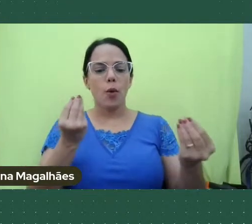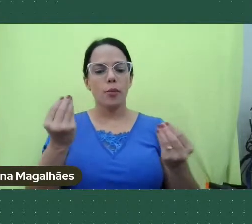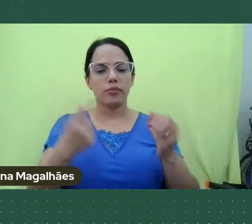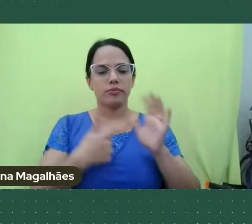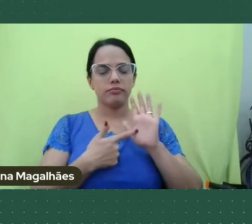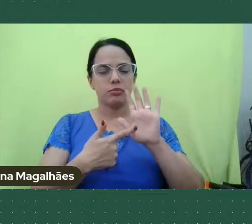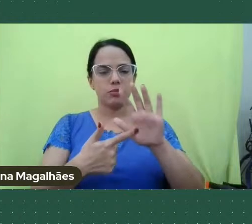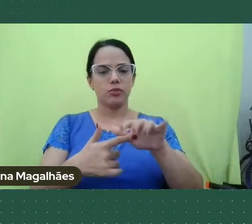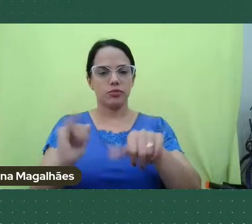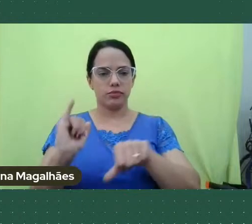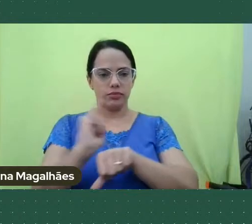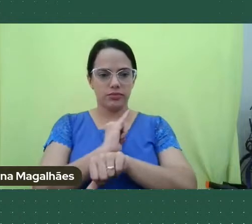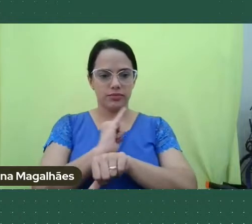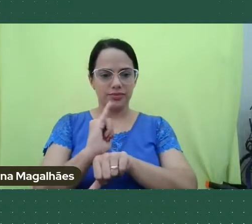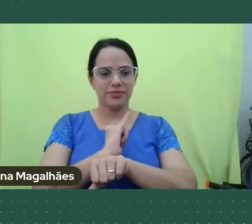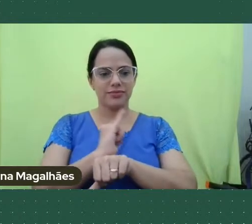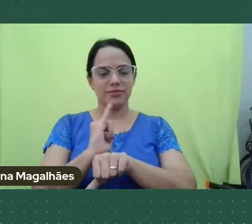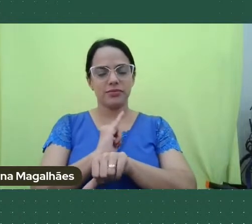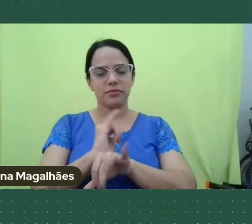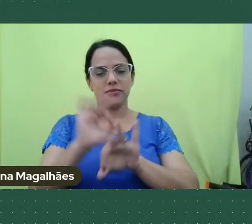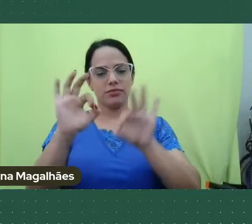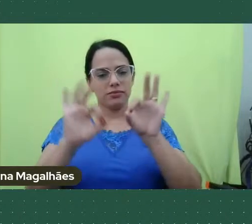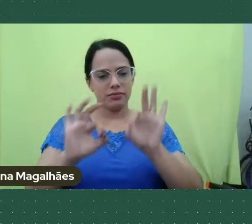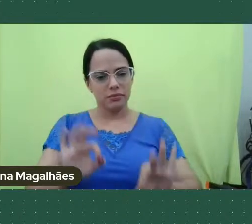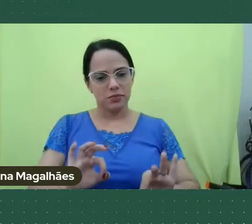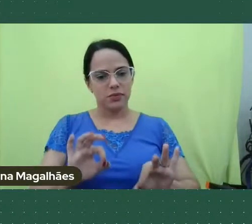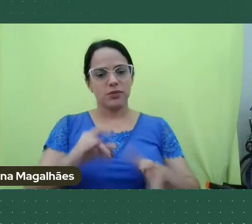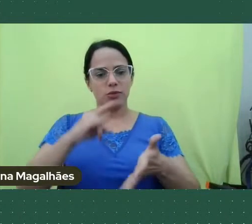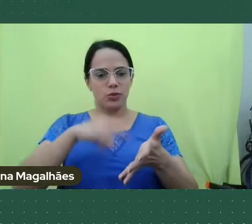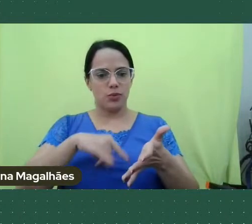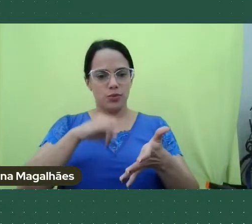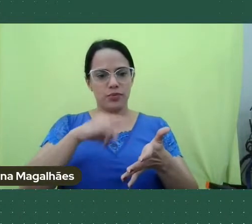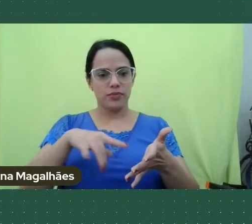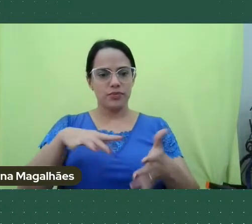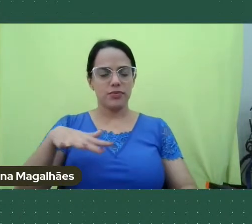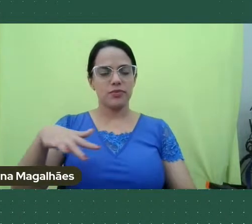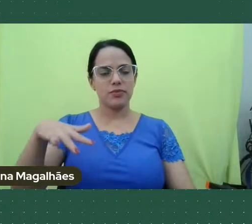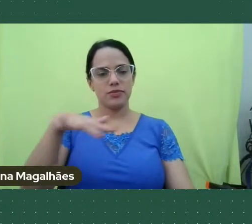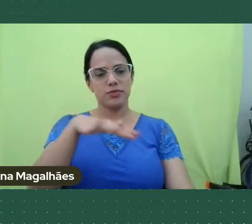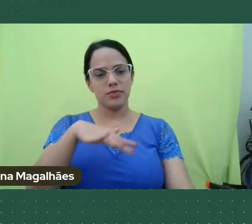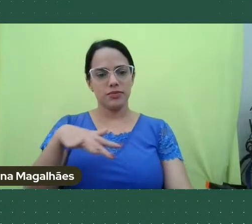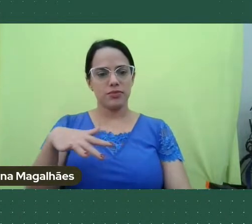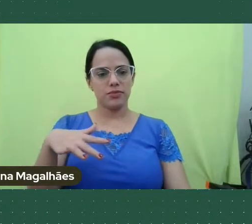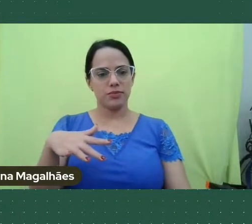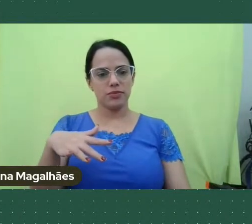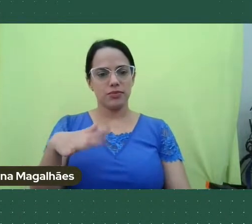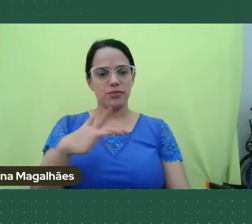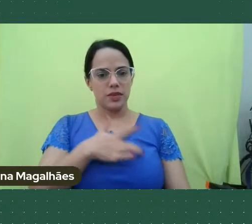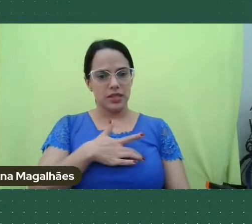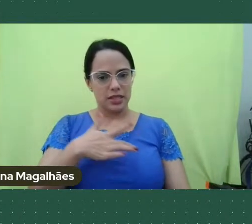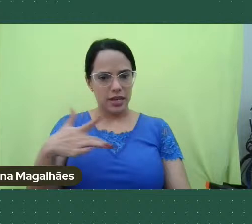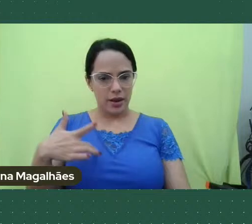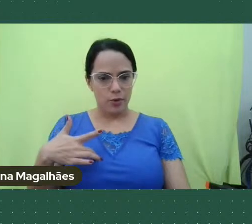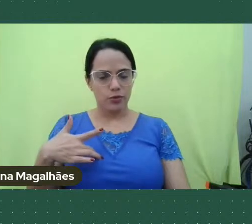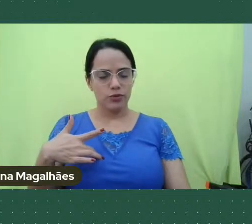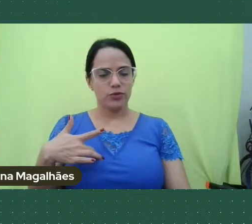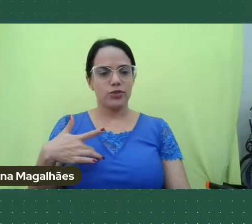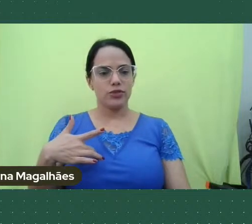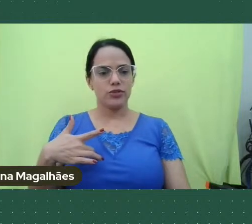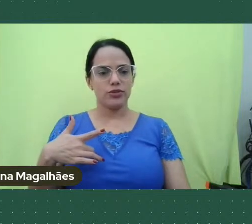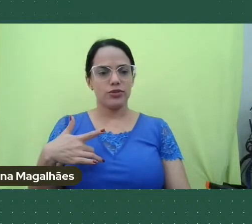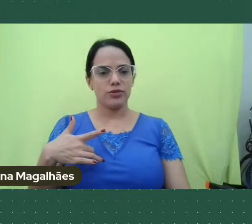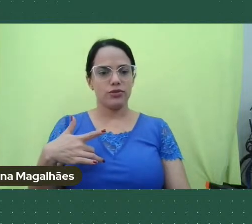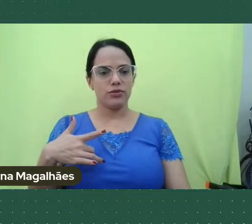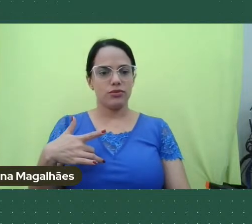para gestão de documentos no âmbito da saúde como um todo.